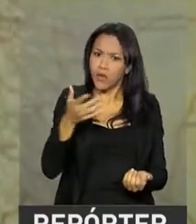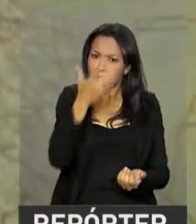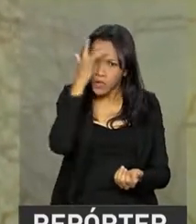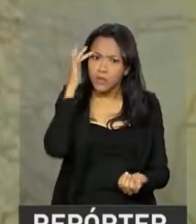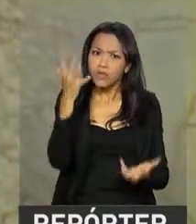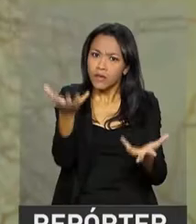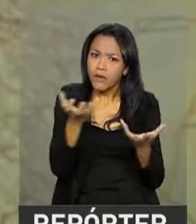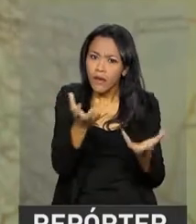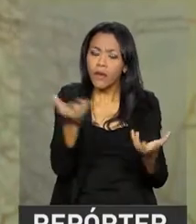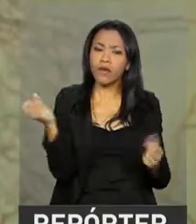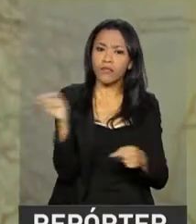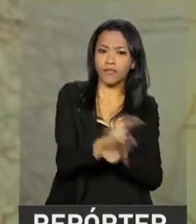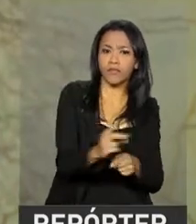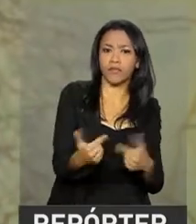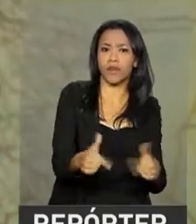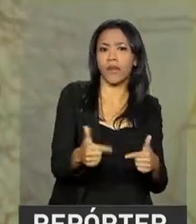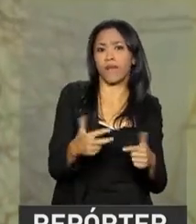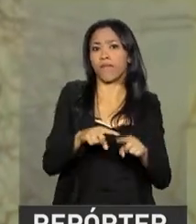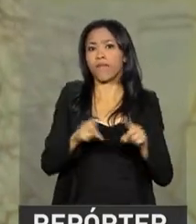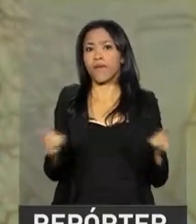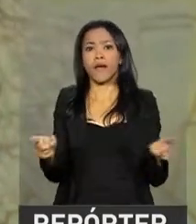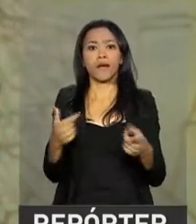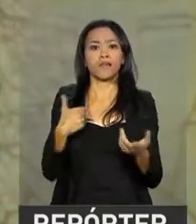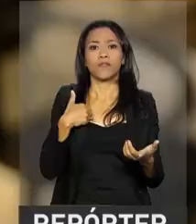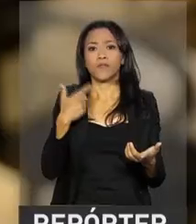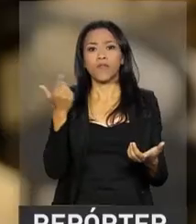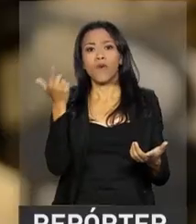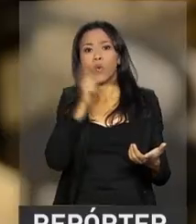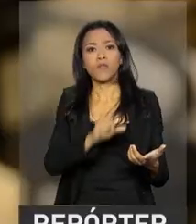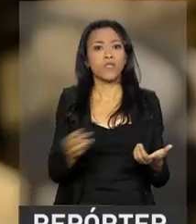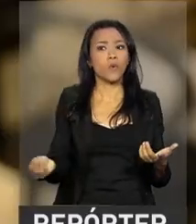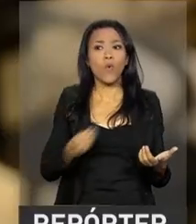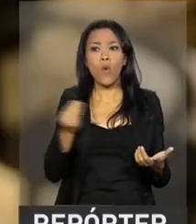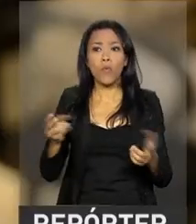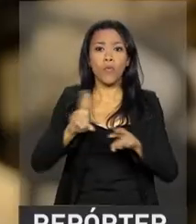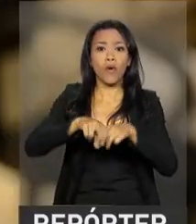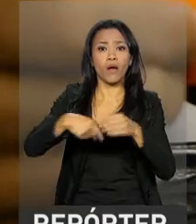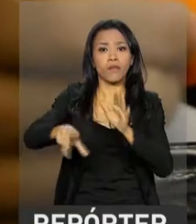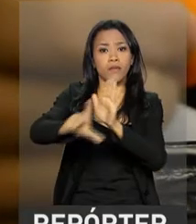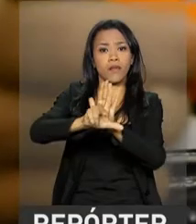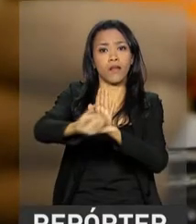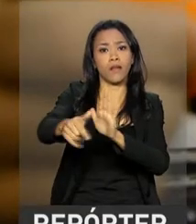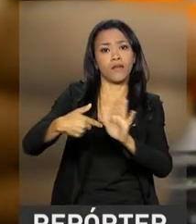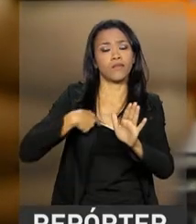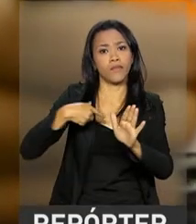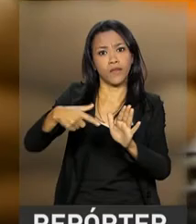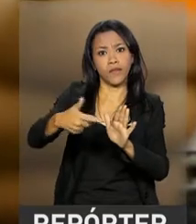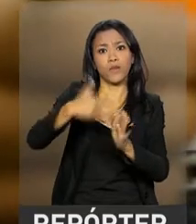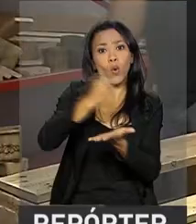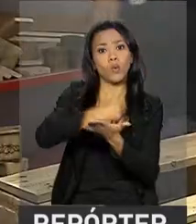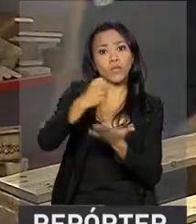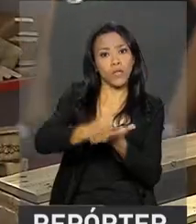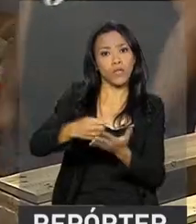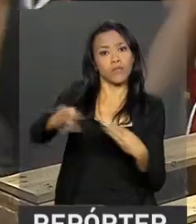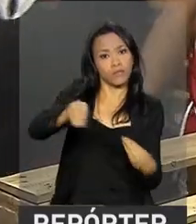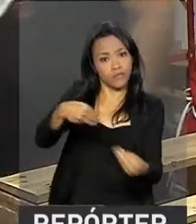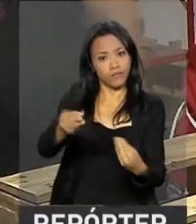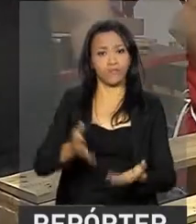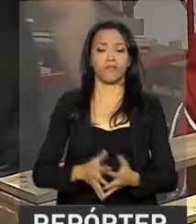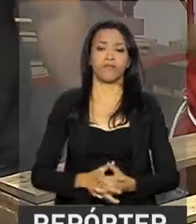trabalhando que entra no mercado de trabalho mas não estava encontrando na legislação atual um tipo de contrato que lhe a tendência